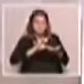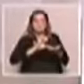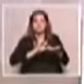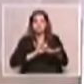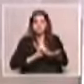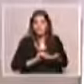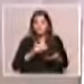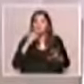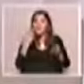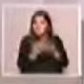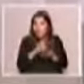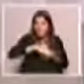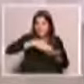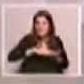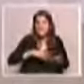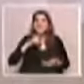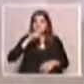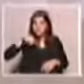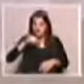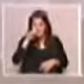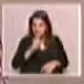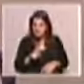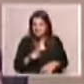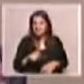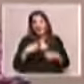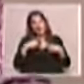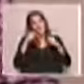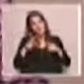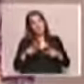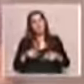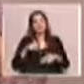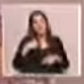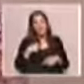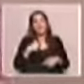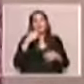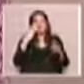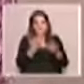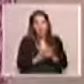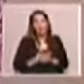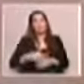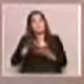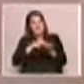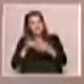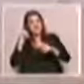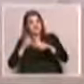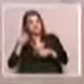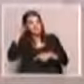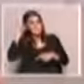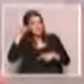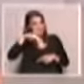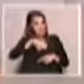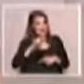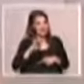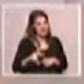e açúcar, lembra-se? Por acaso nunca fui fã, era mais pão com manteiga e bolacha Maria. Por exemplo, na realidade, ou pelo